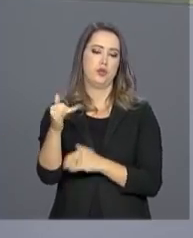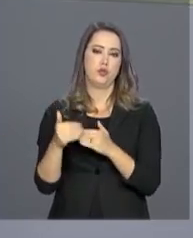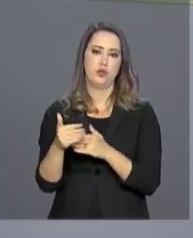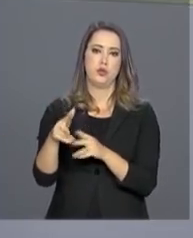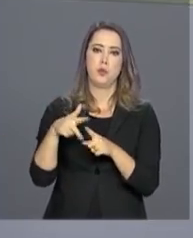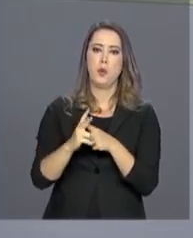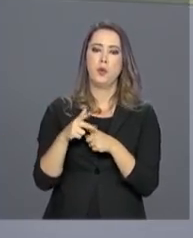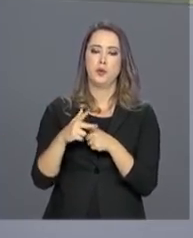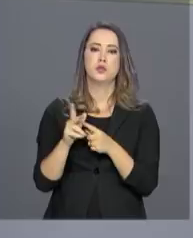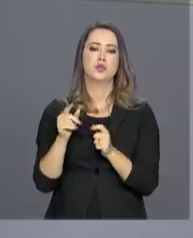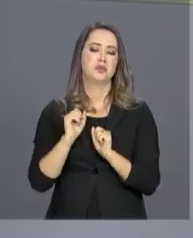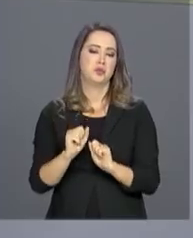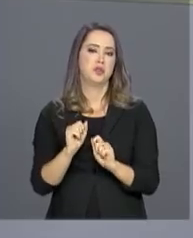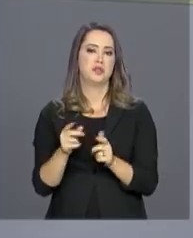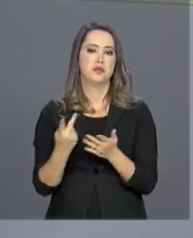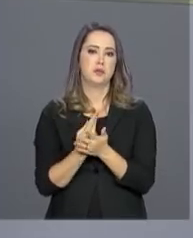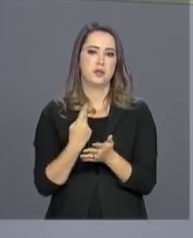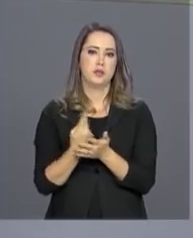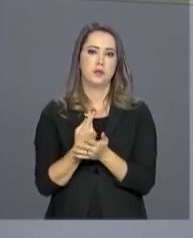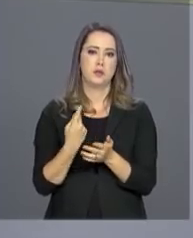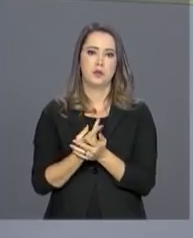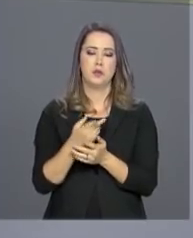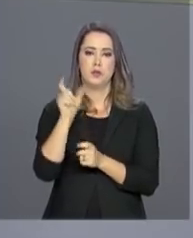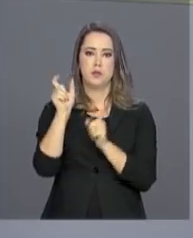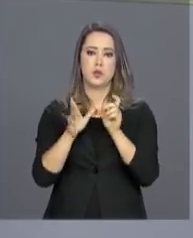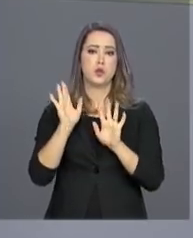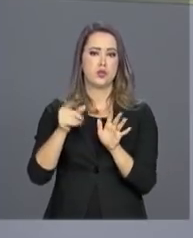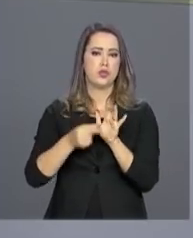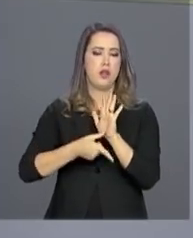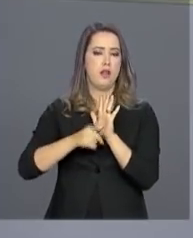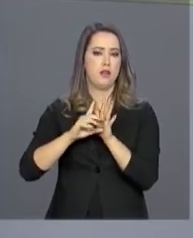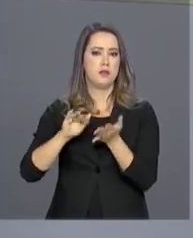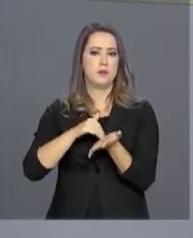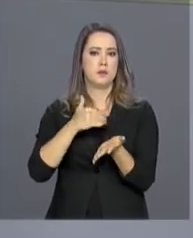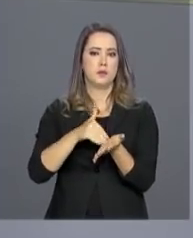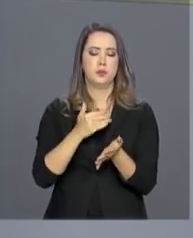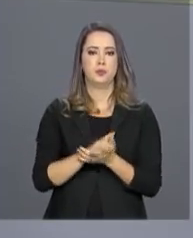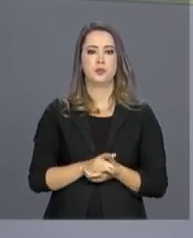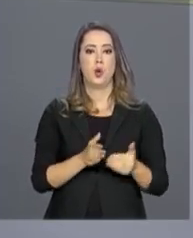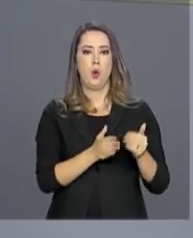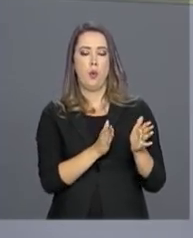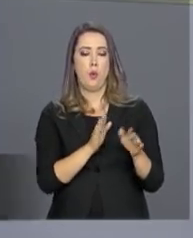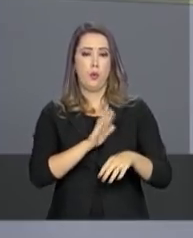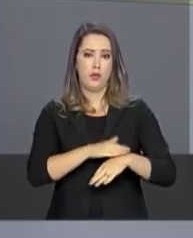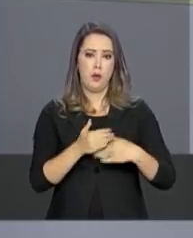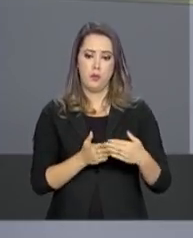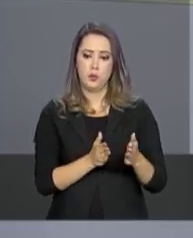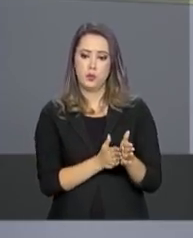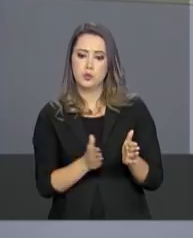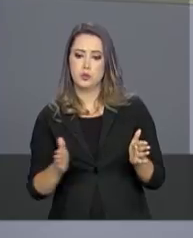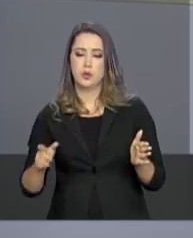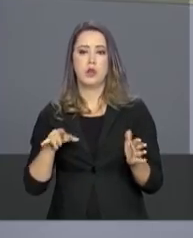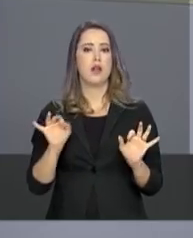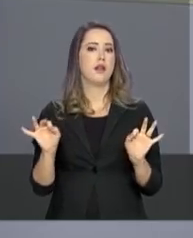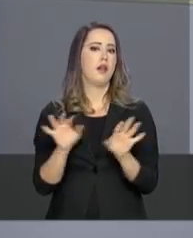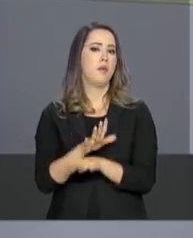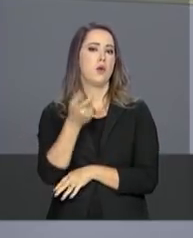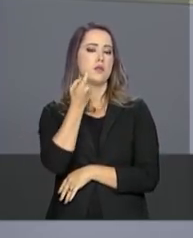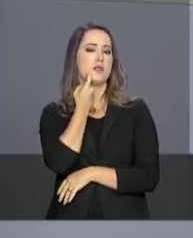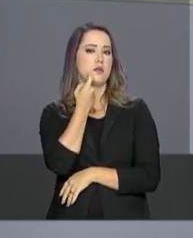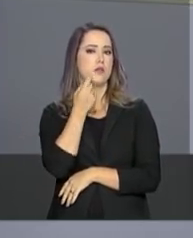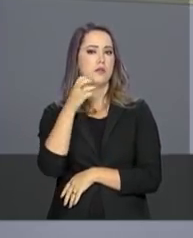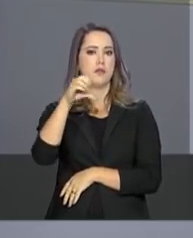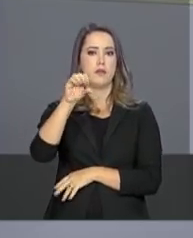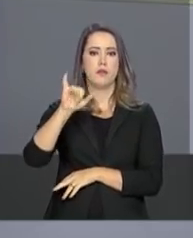correção de possíveis informações equivocadas de quem já havia feito a inscrição o período regular foi encerrado nesta segunda feira